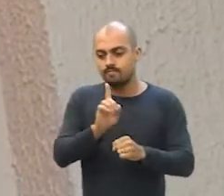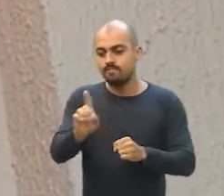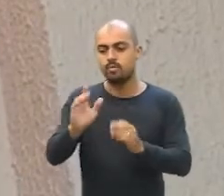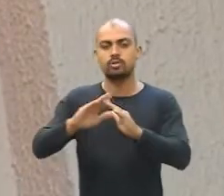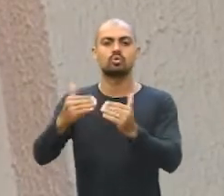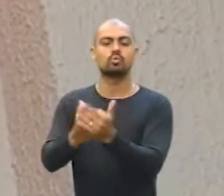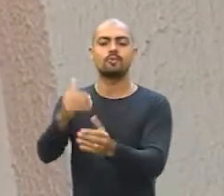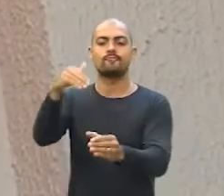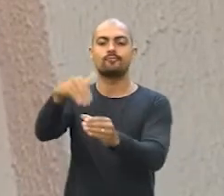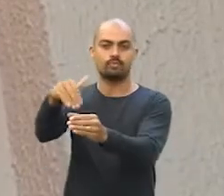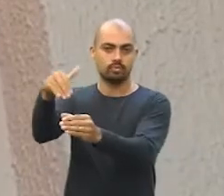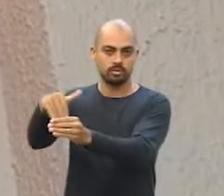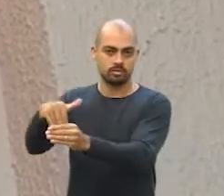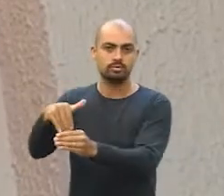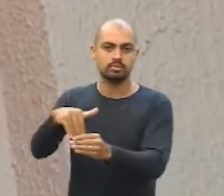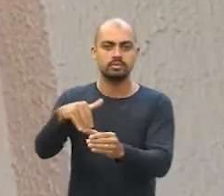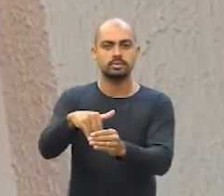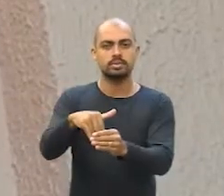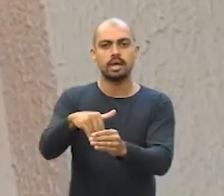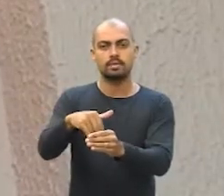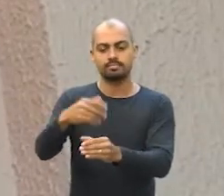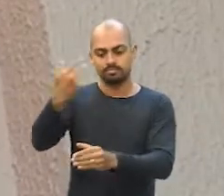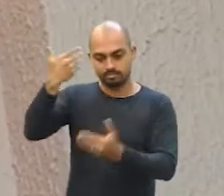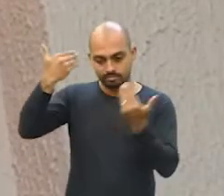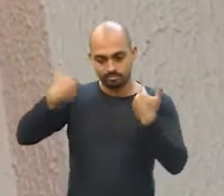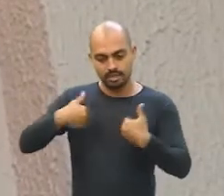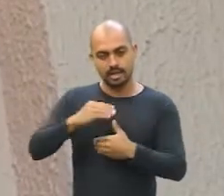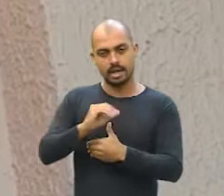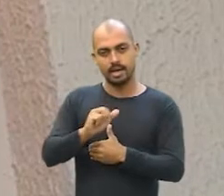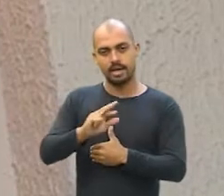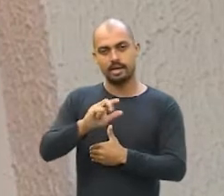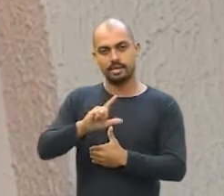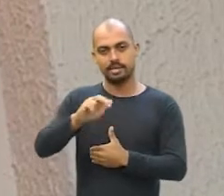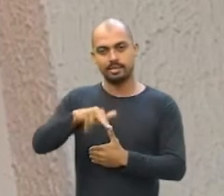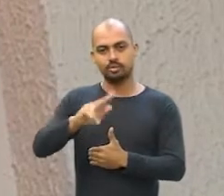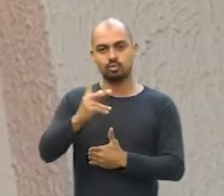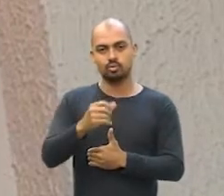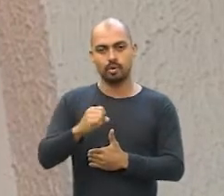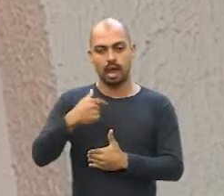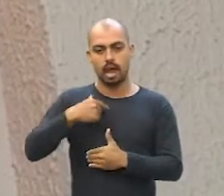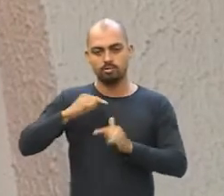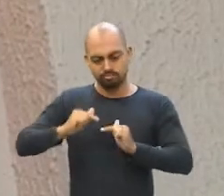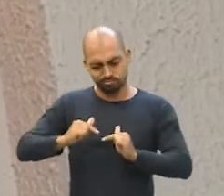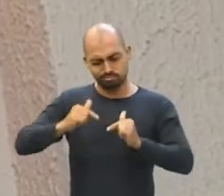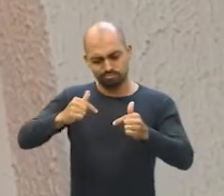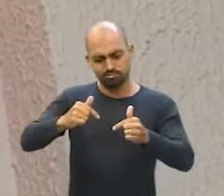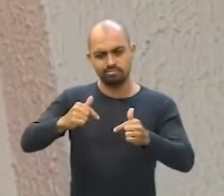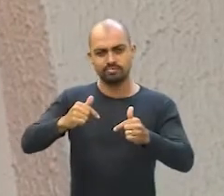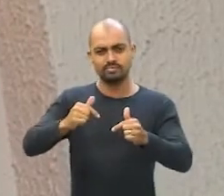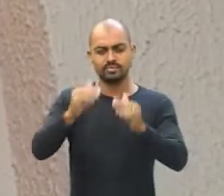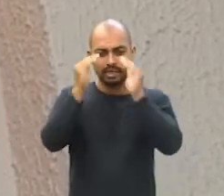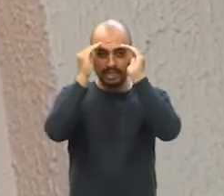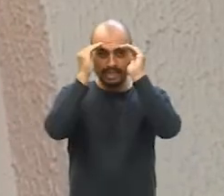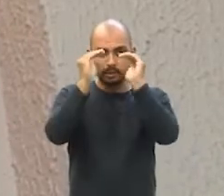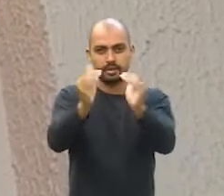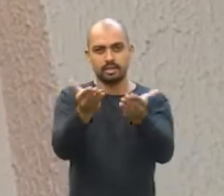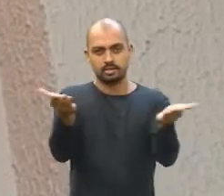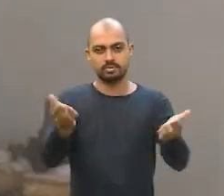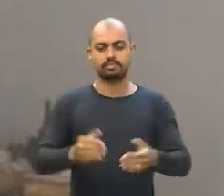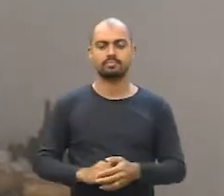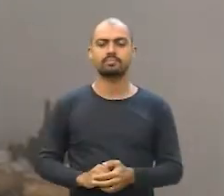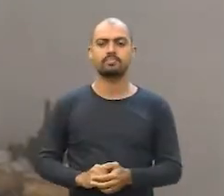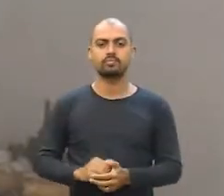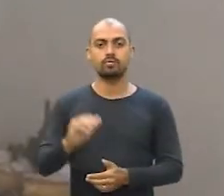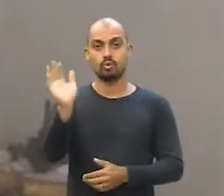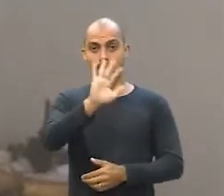urna depositar o seu voto no Carlinhos Camelô, eu sempre lutarei e honrarei esse